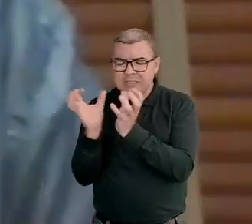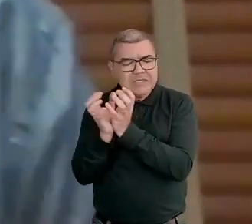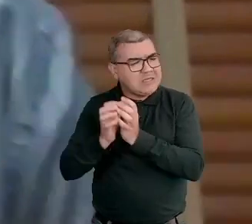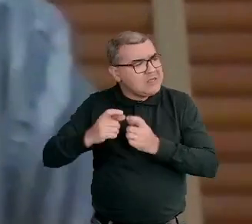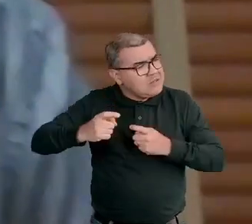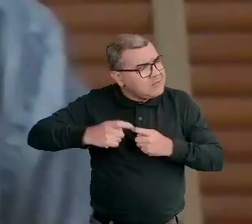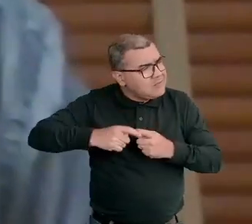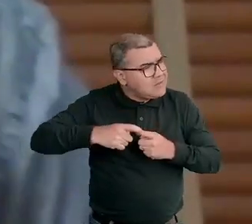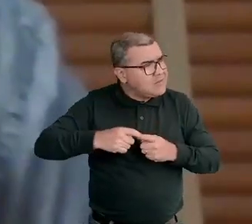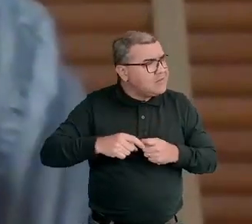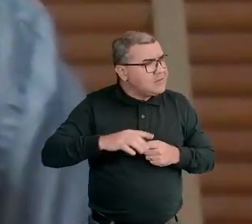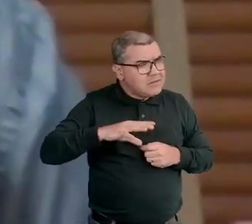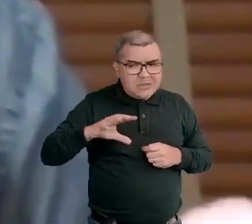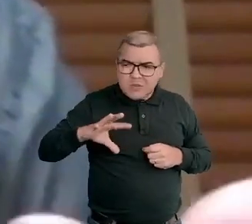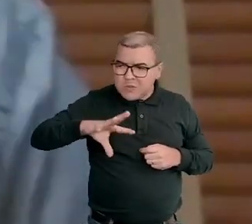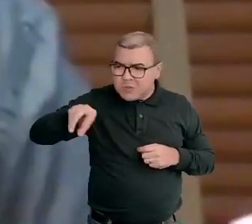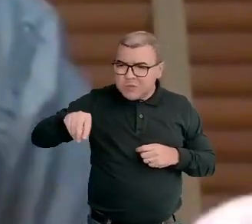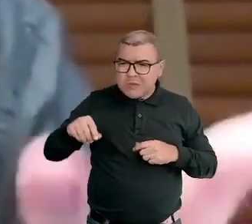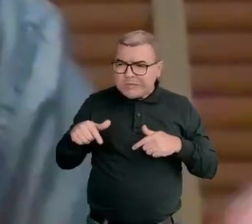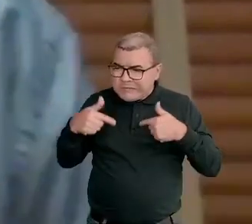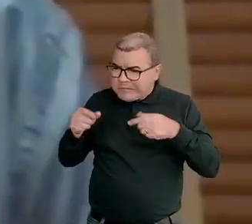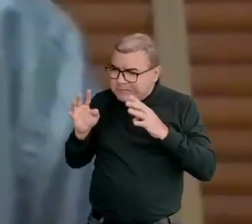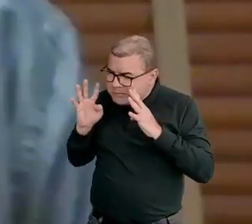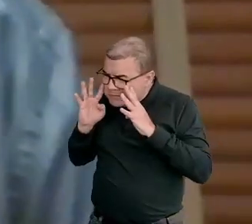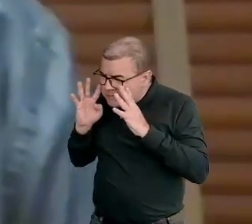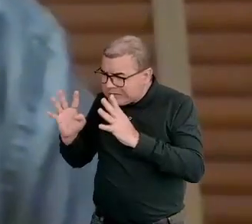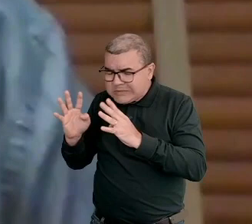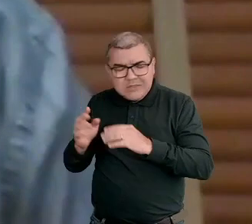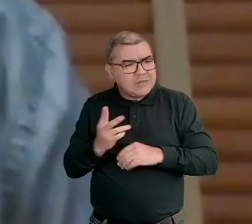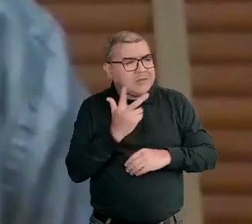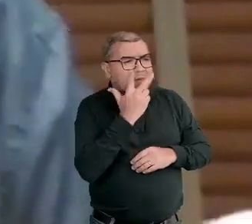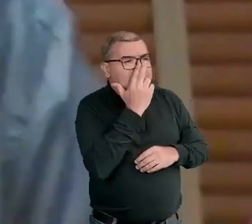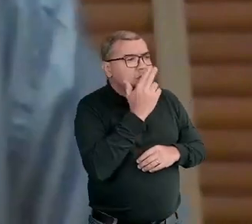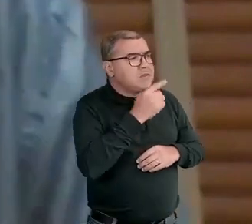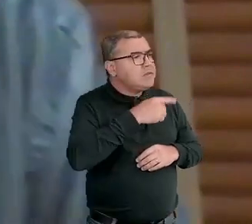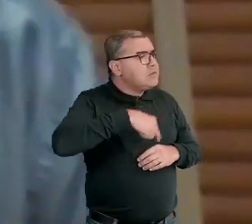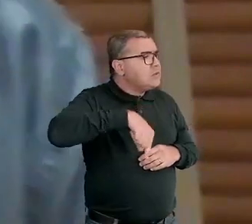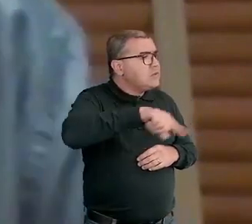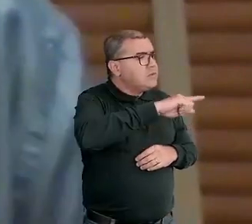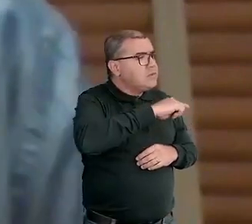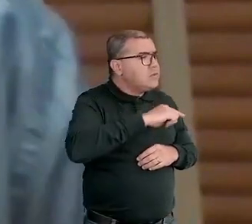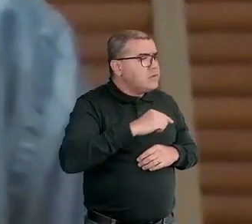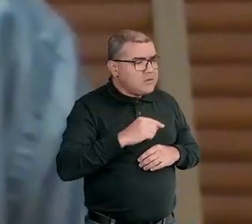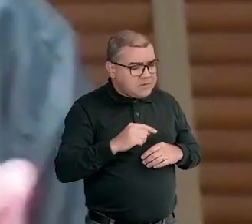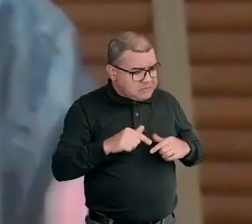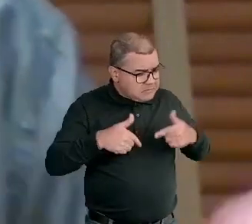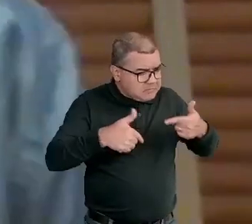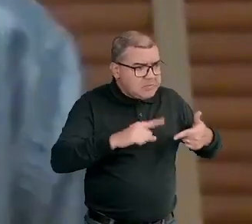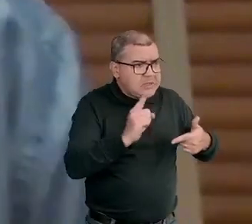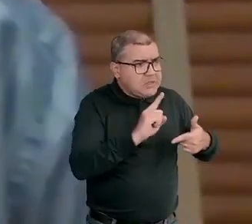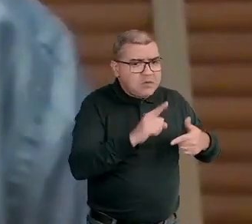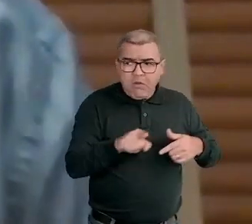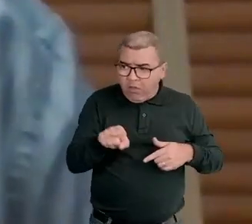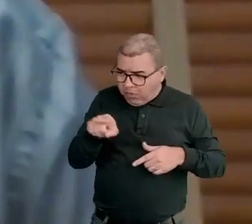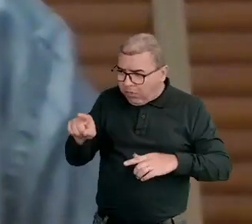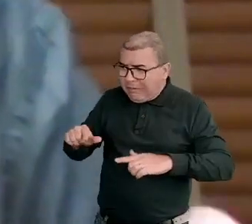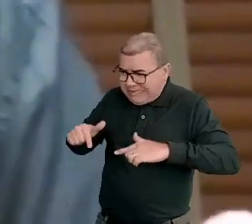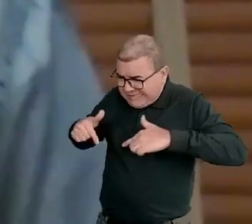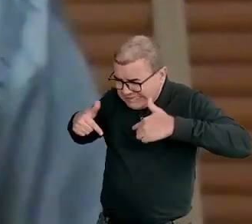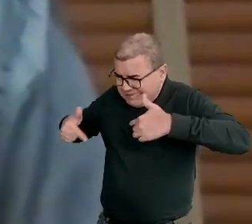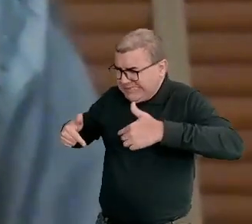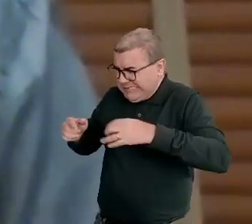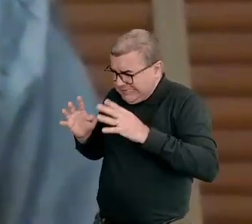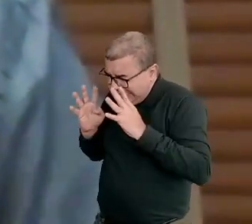Fica parecendo, a sensação que dá é de que aquilo que nós fazemos é floricultura, é